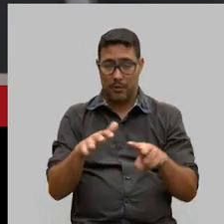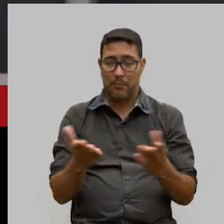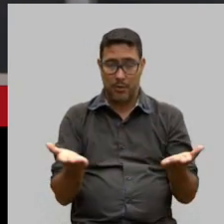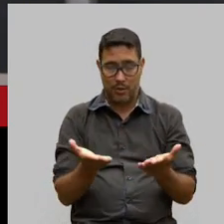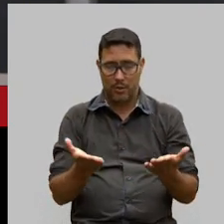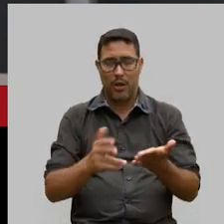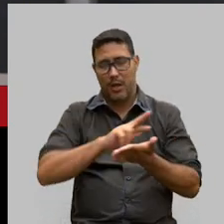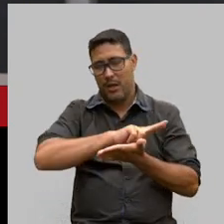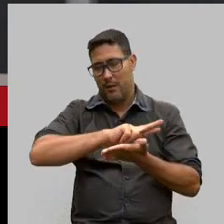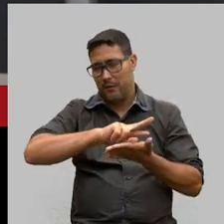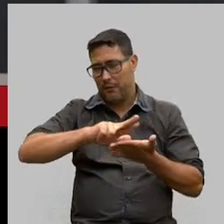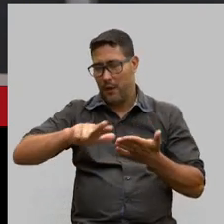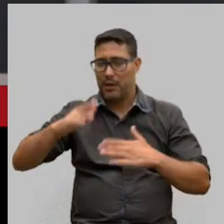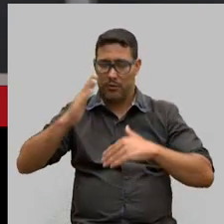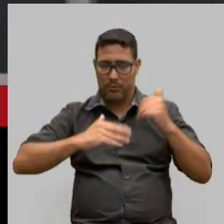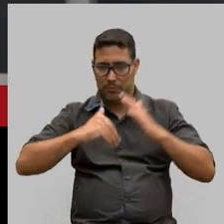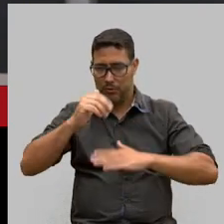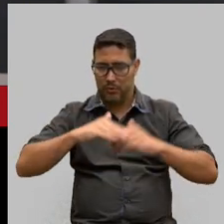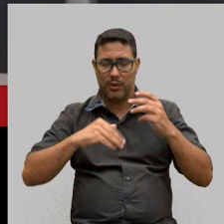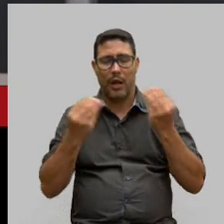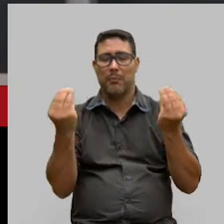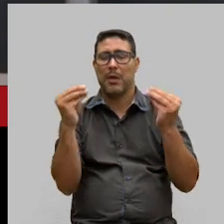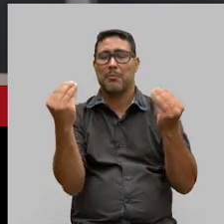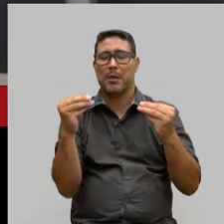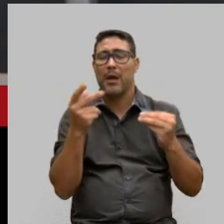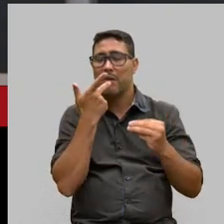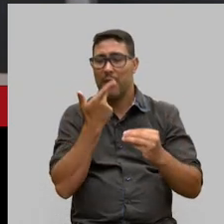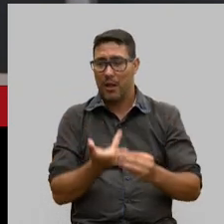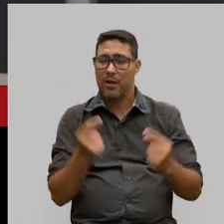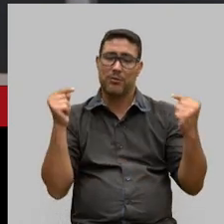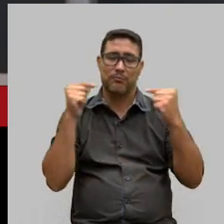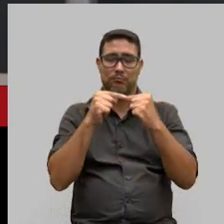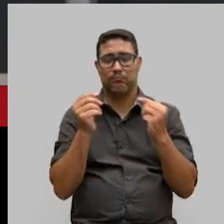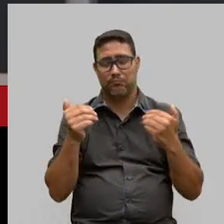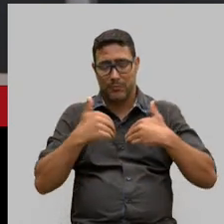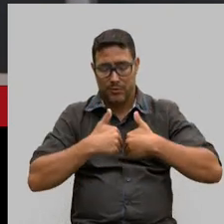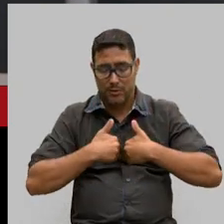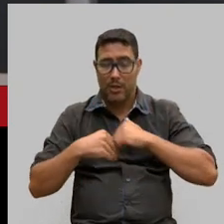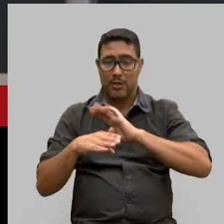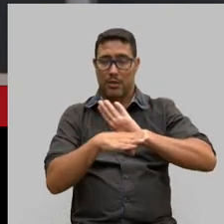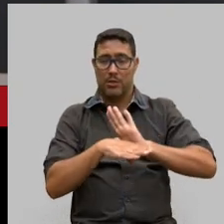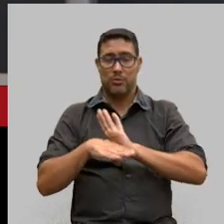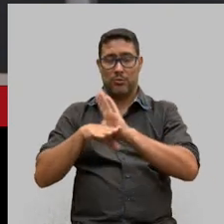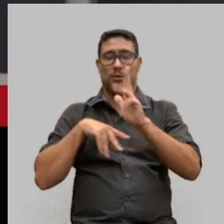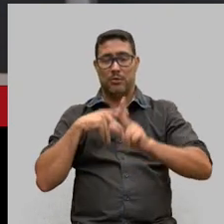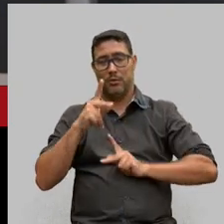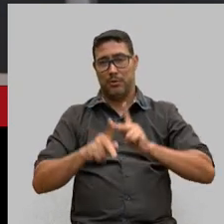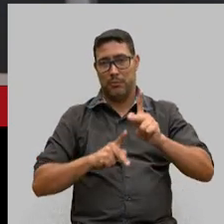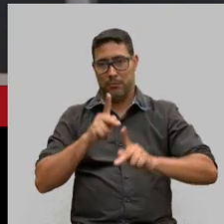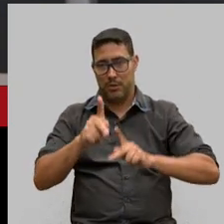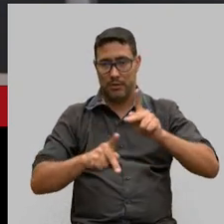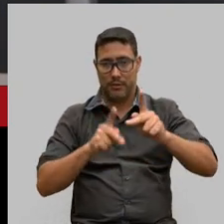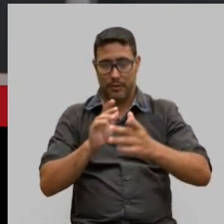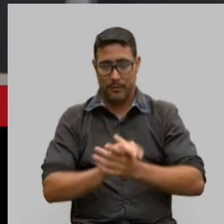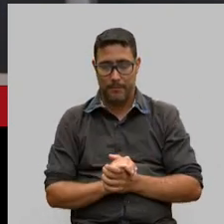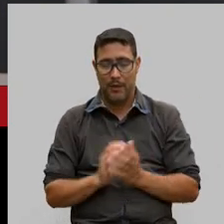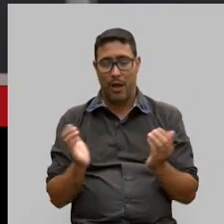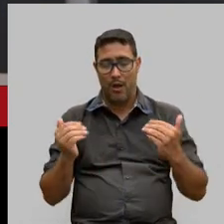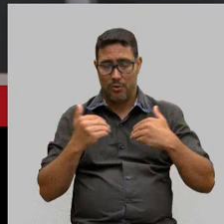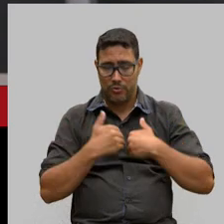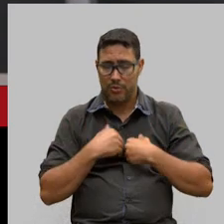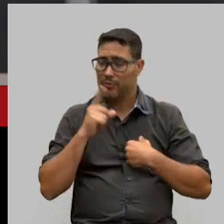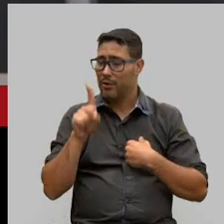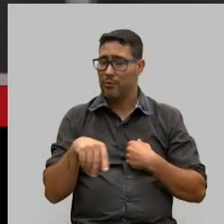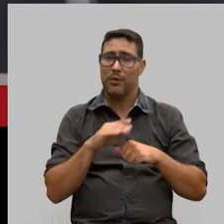vários profissionais falando sobre o autismo assim conscientizando nossa população autismo não é doença a